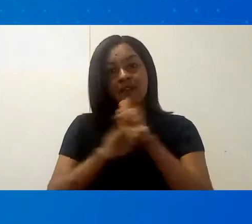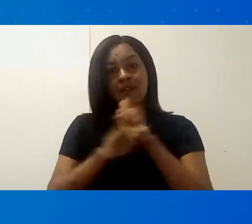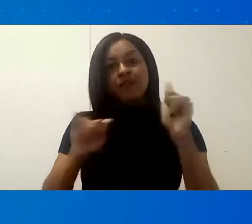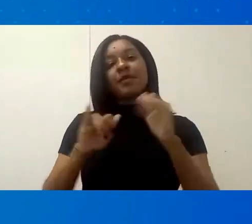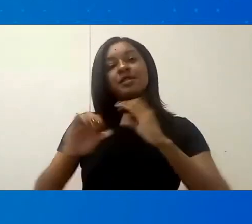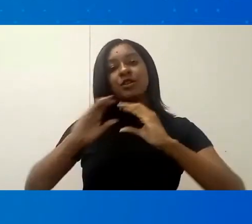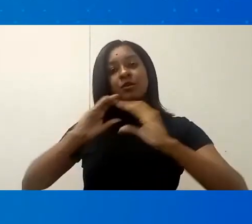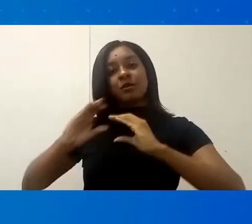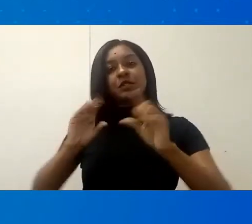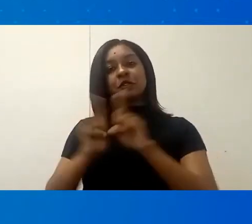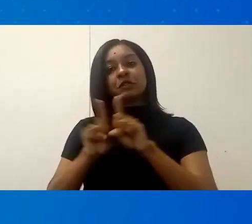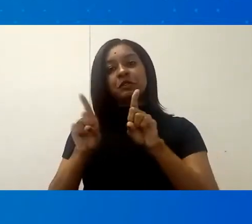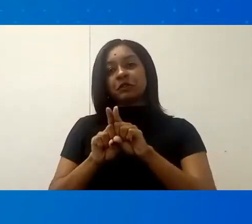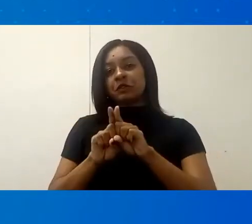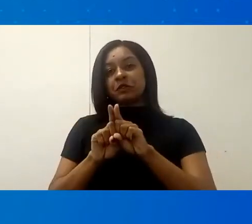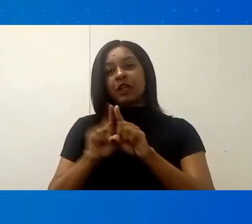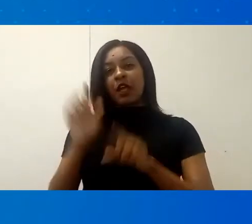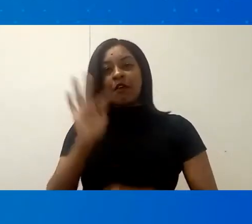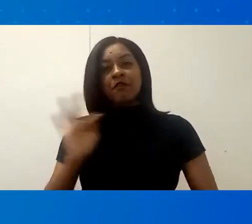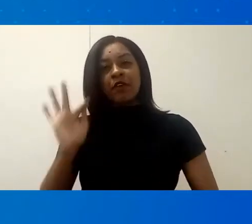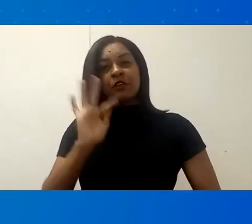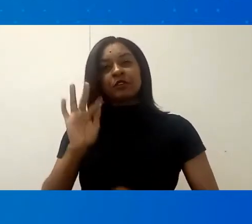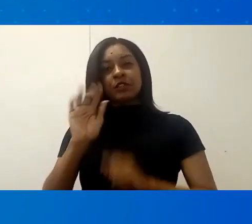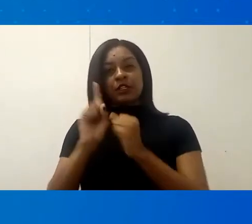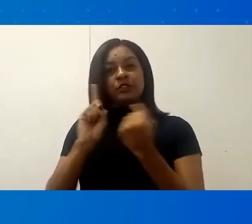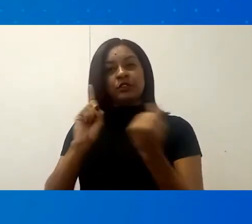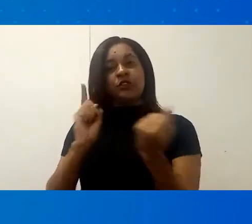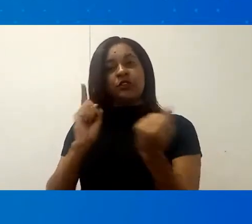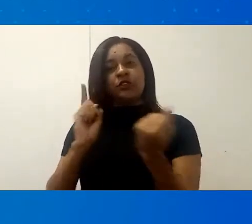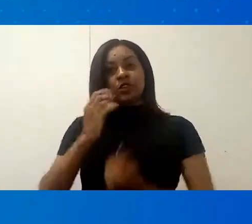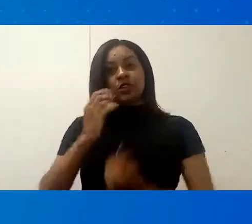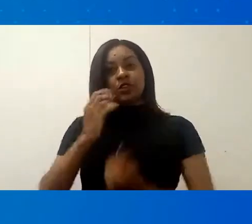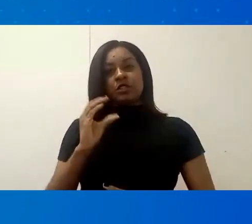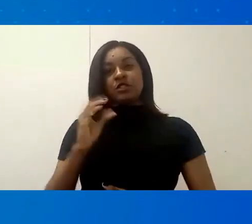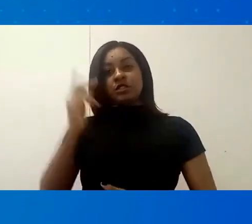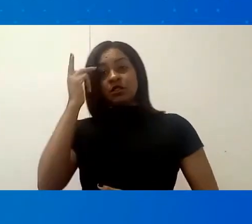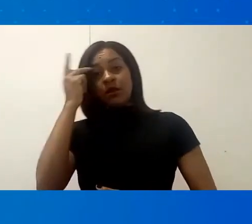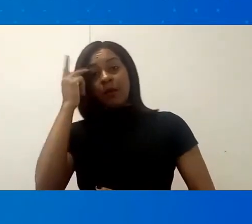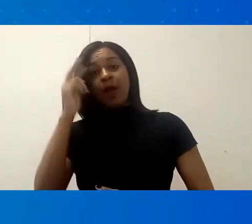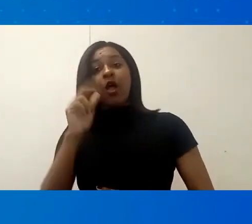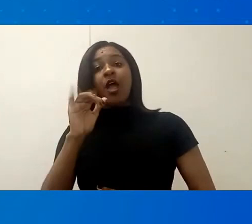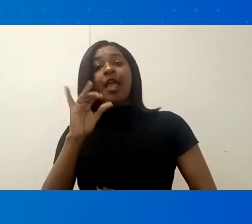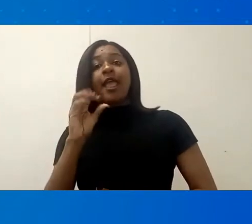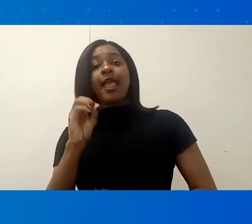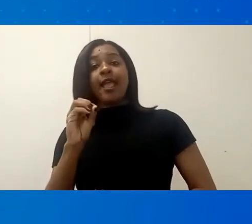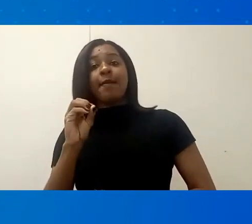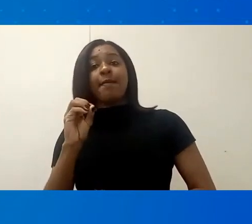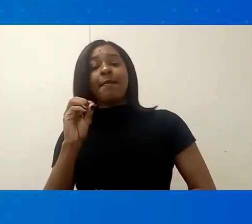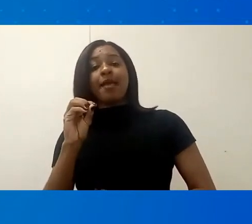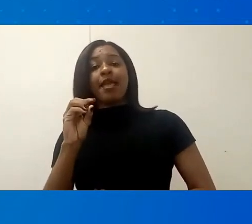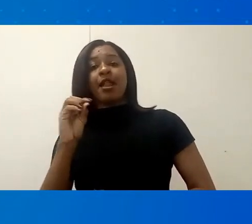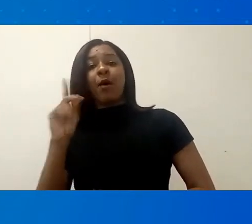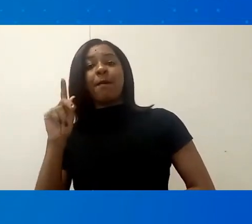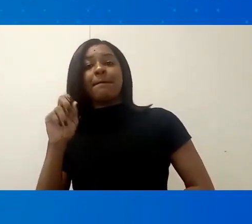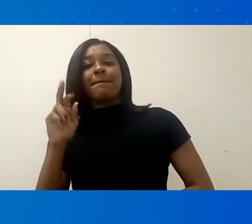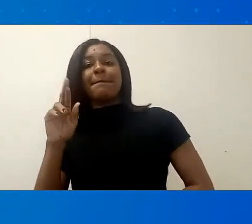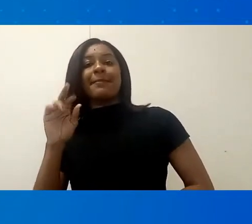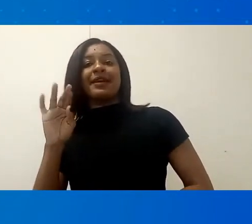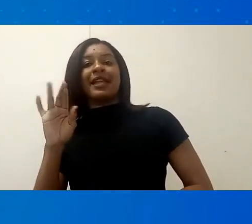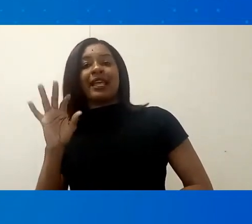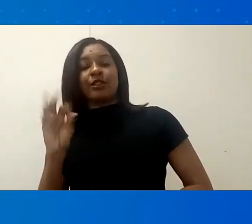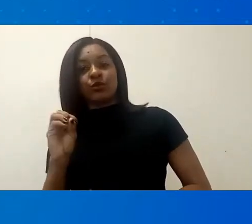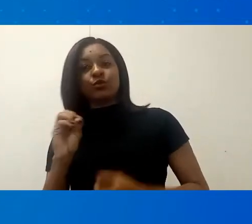Filosofia Ciências e Letras de Ribeirão Preto é docente do programa de pós-graduação